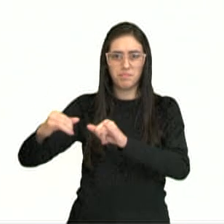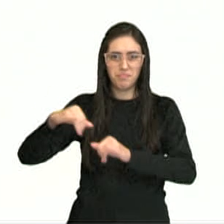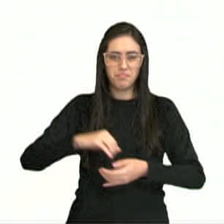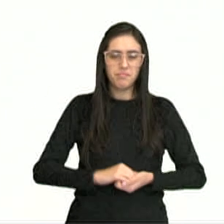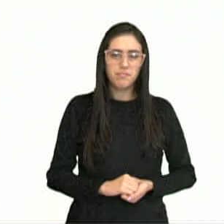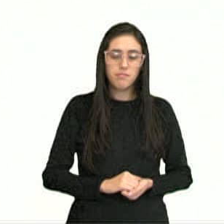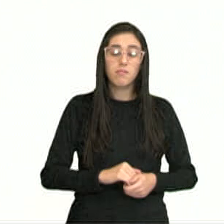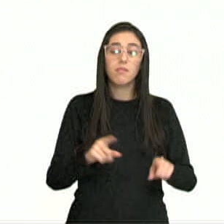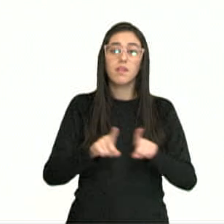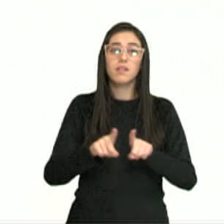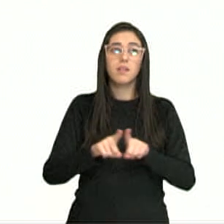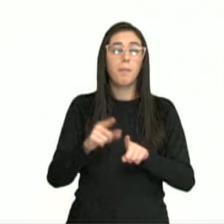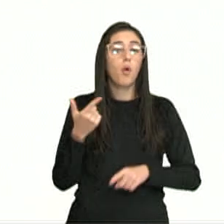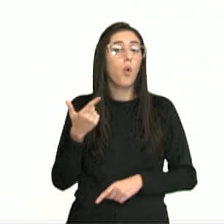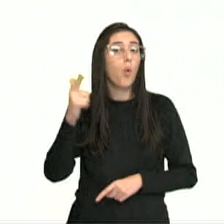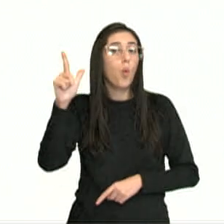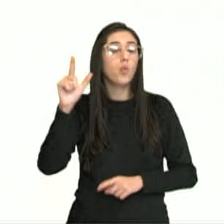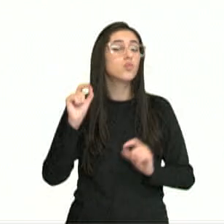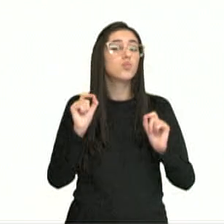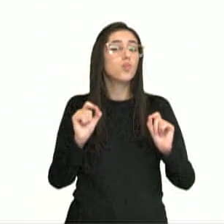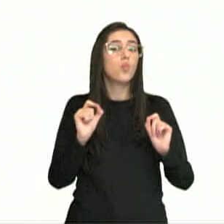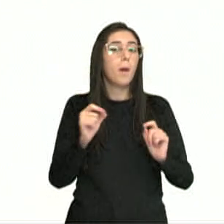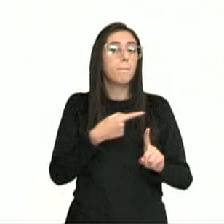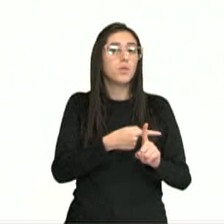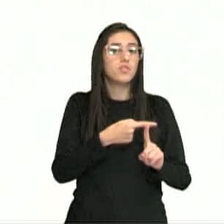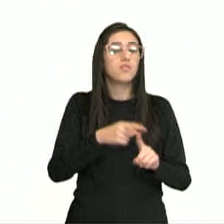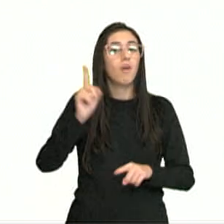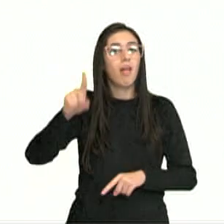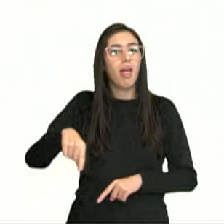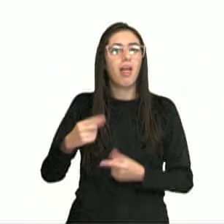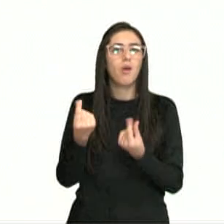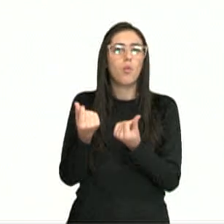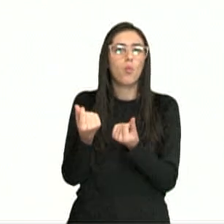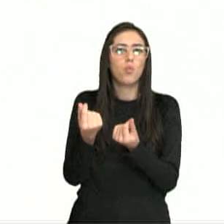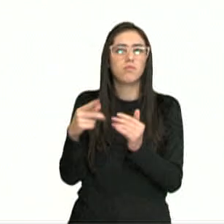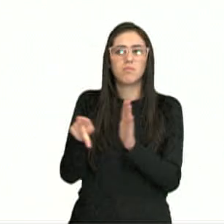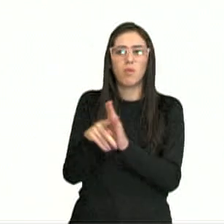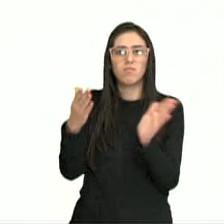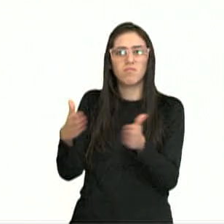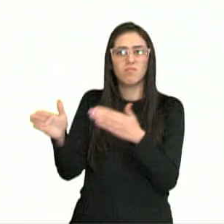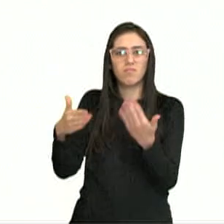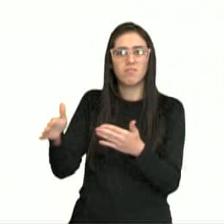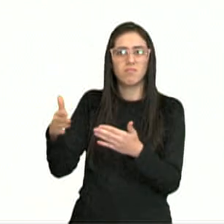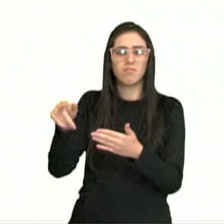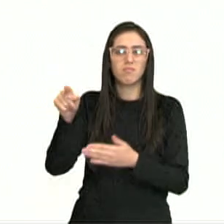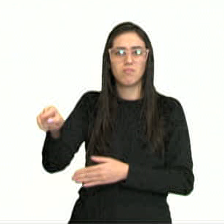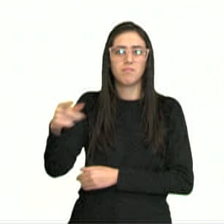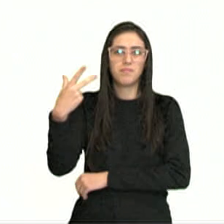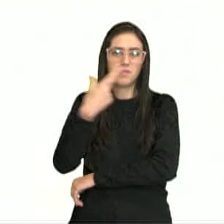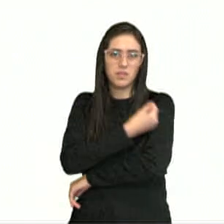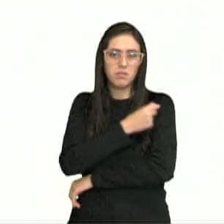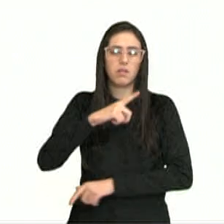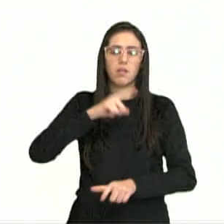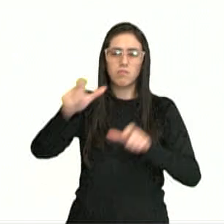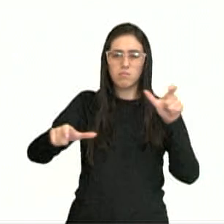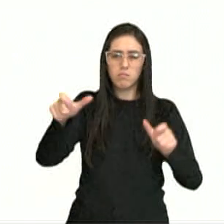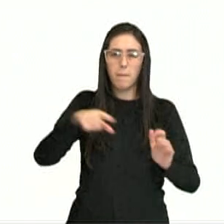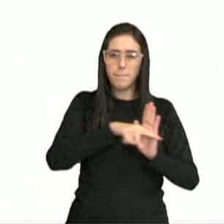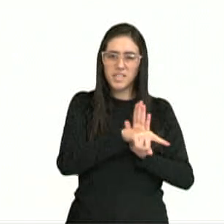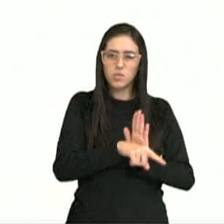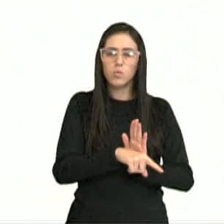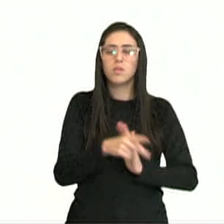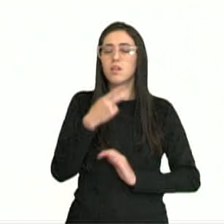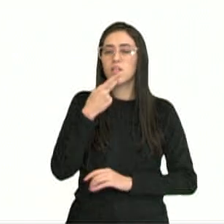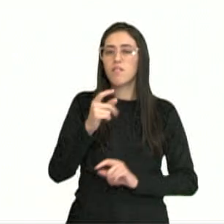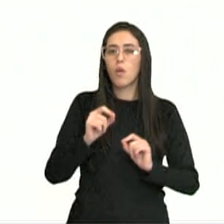Outro ponto positivo é o custo de produção. De acordo com os pesquisadores, hoje são gastos